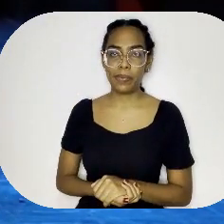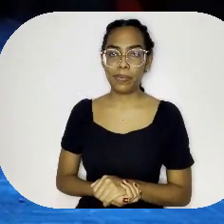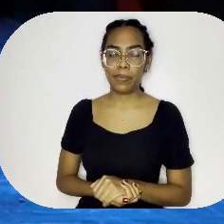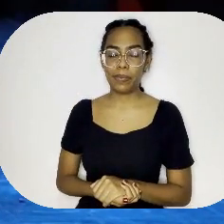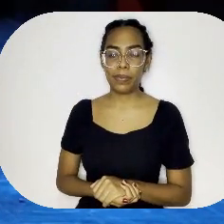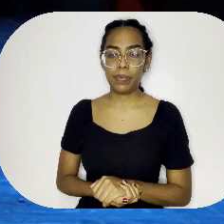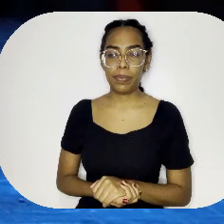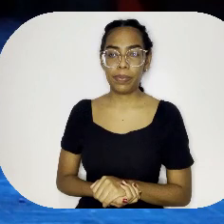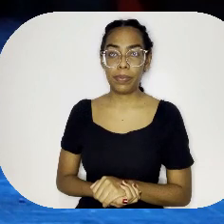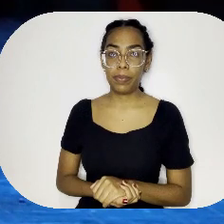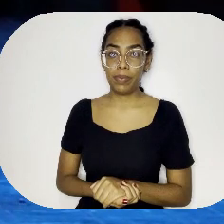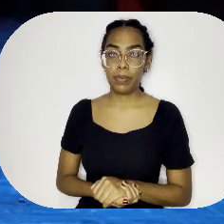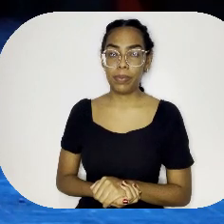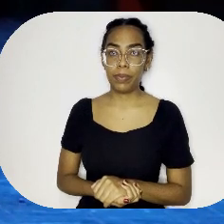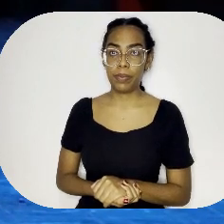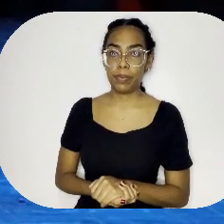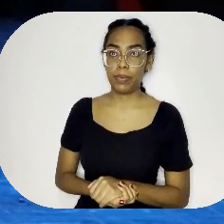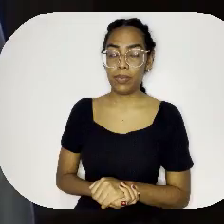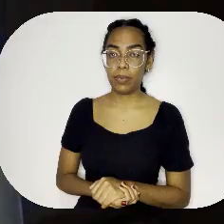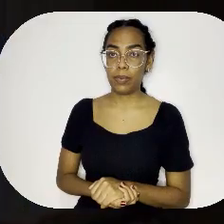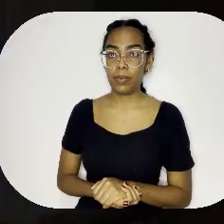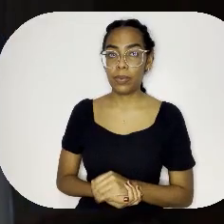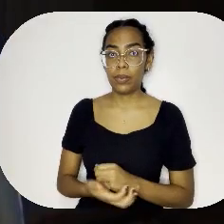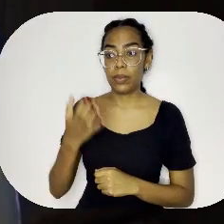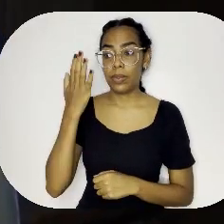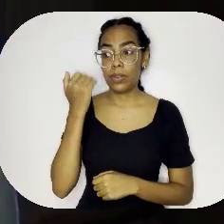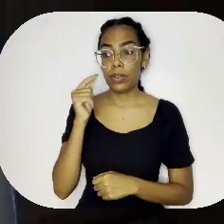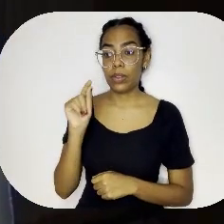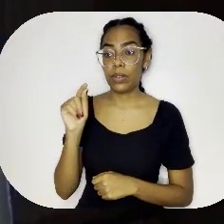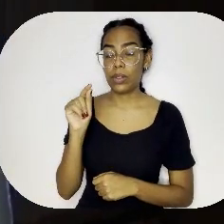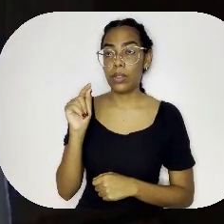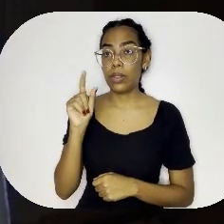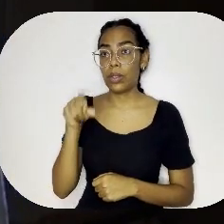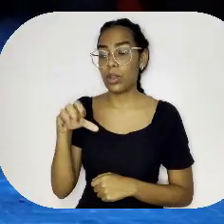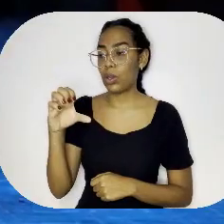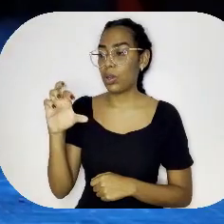poético entre vocês dois, a apologia do modernismo e a do simbolismo.